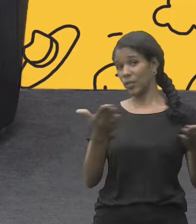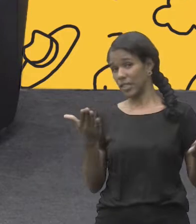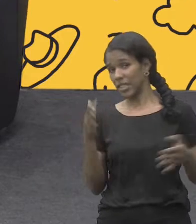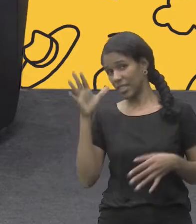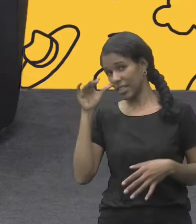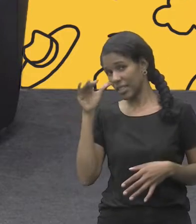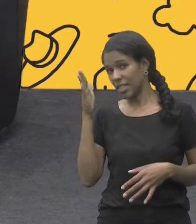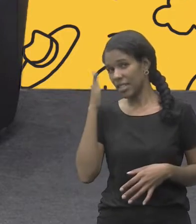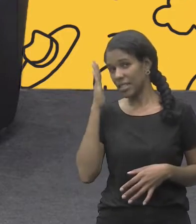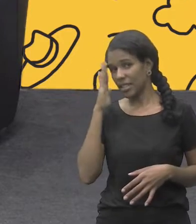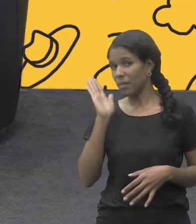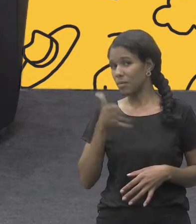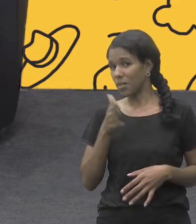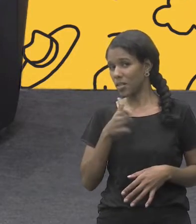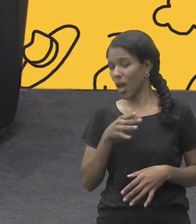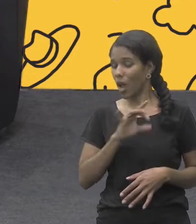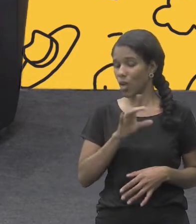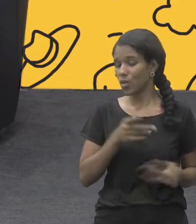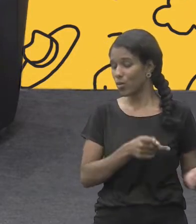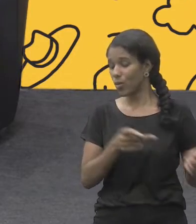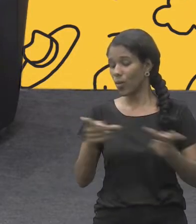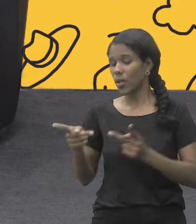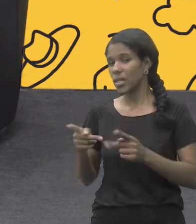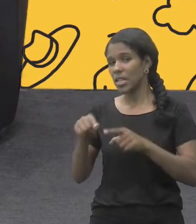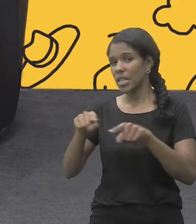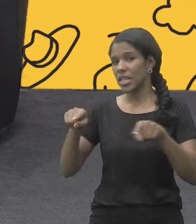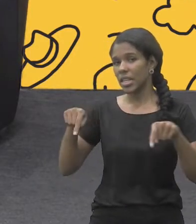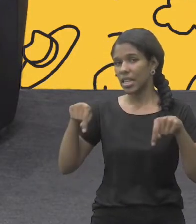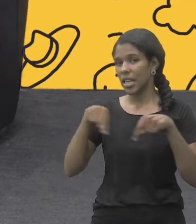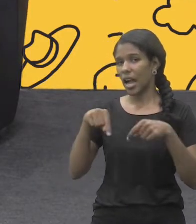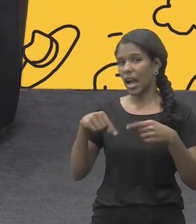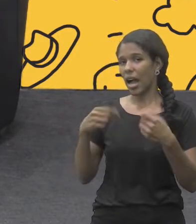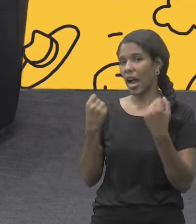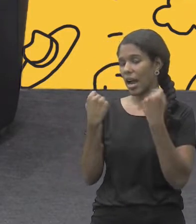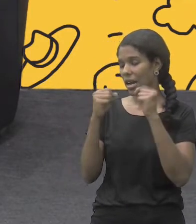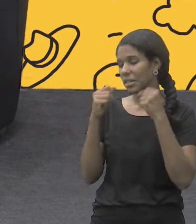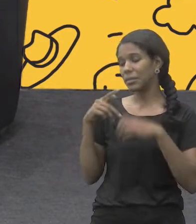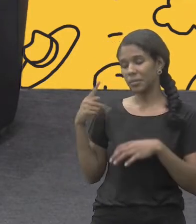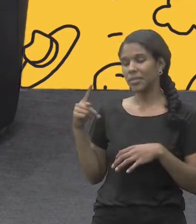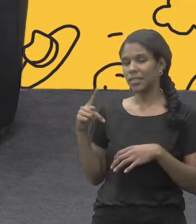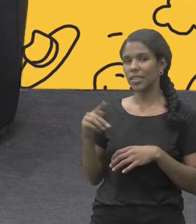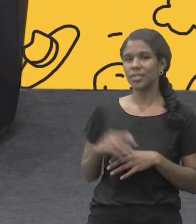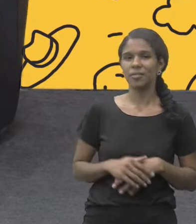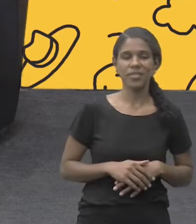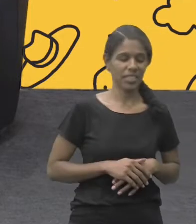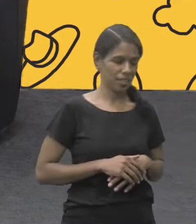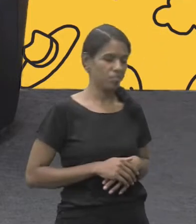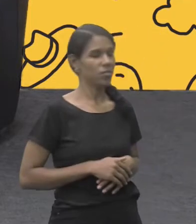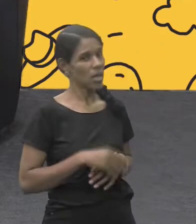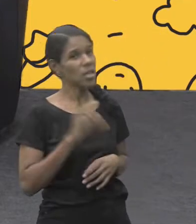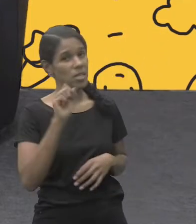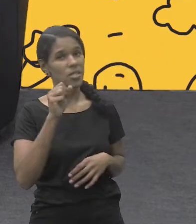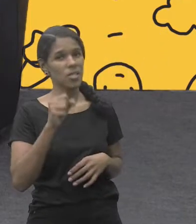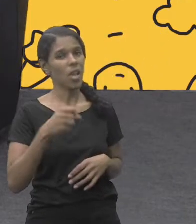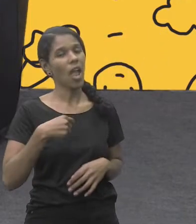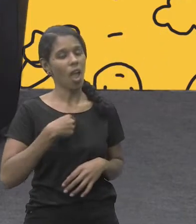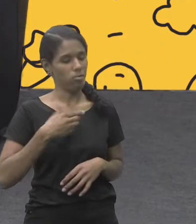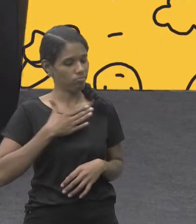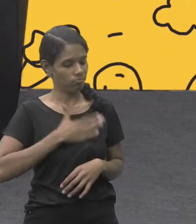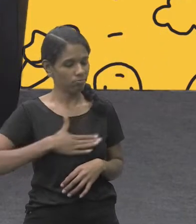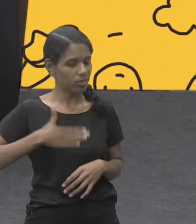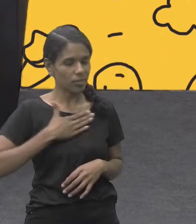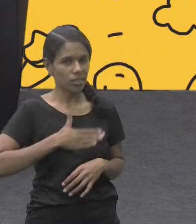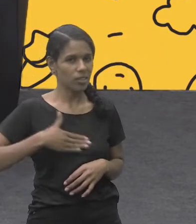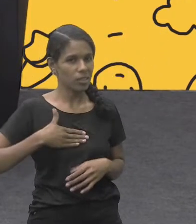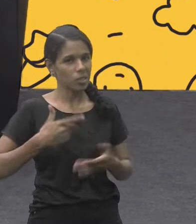academia dele? Vai então ser um vamos prazer, continuar com vai a pergunta. Um prazer, viu, receber vocês lá. Vou continuar com a